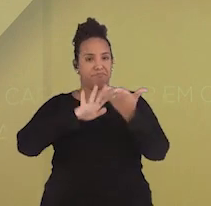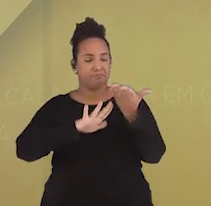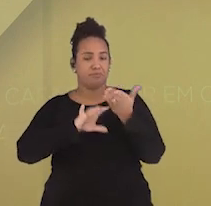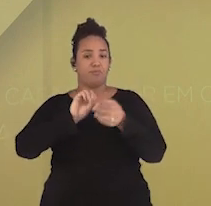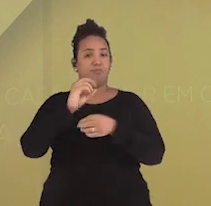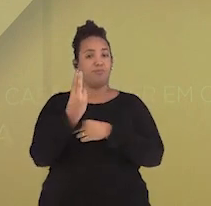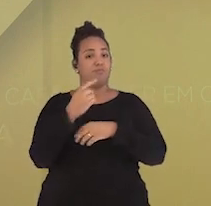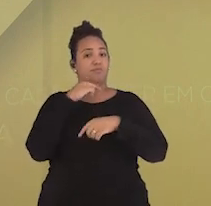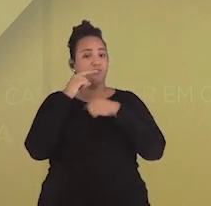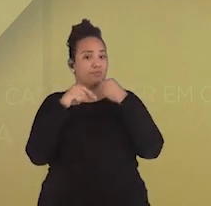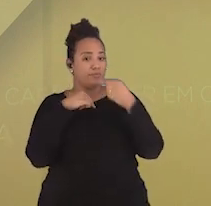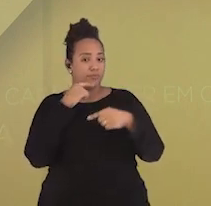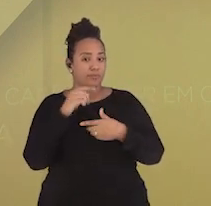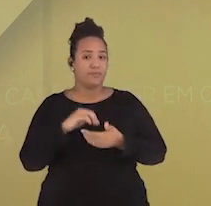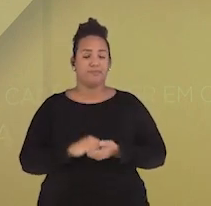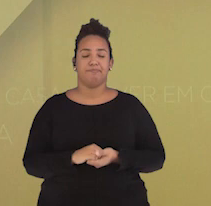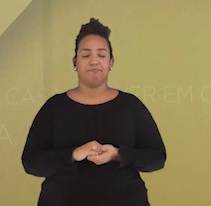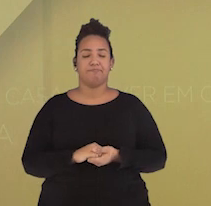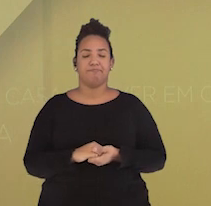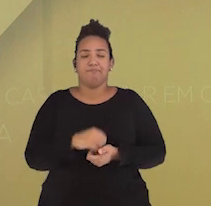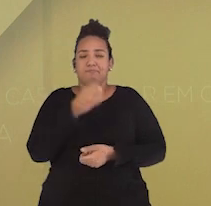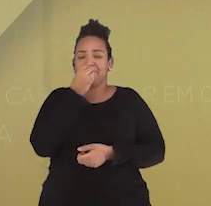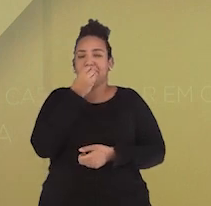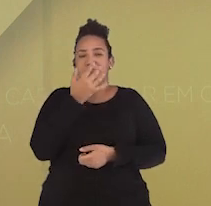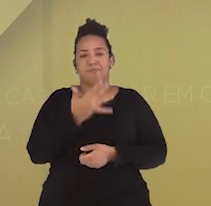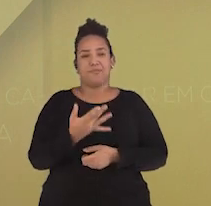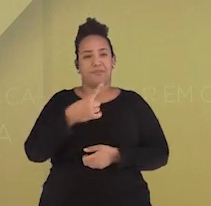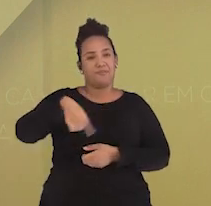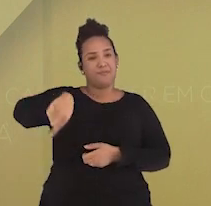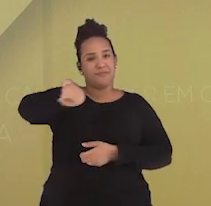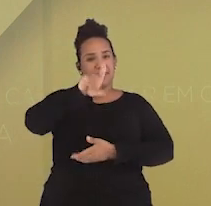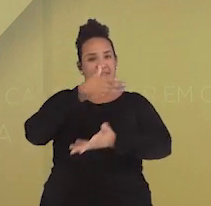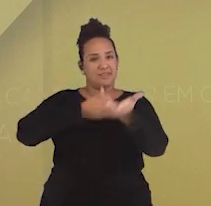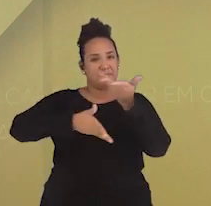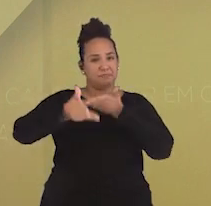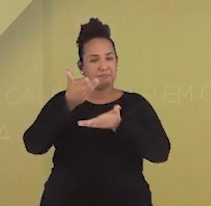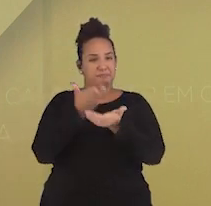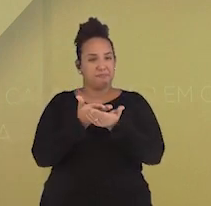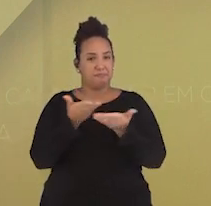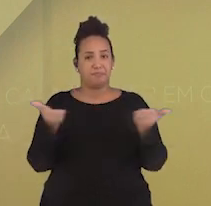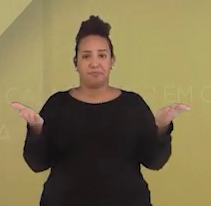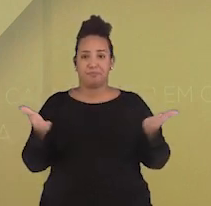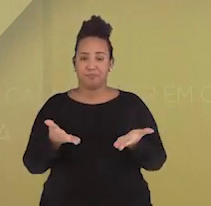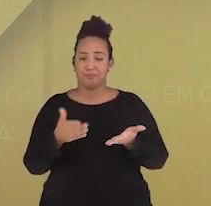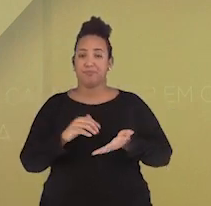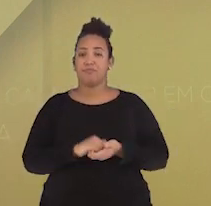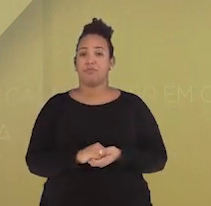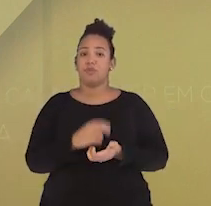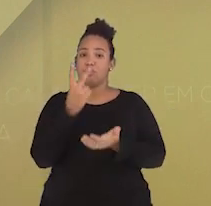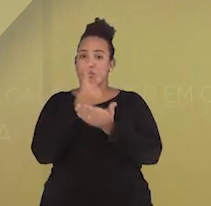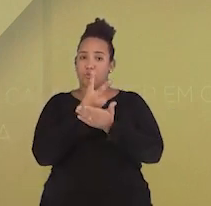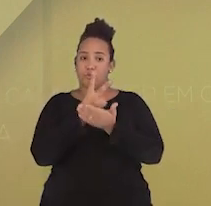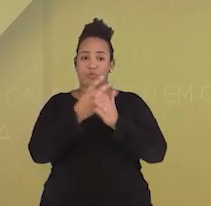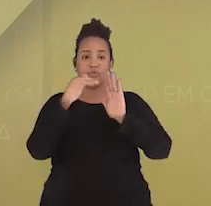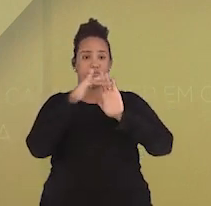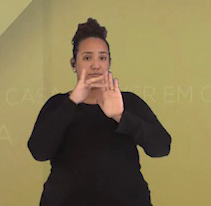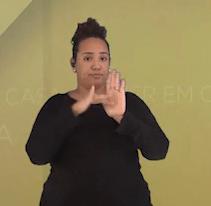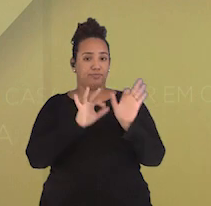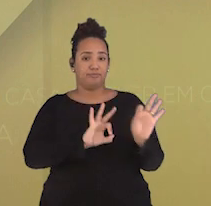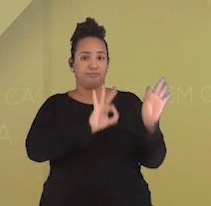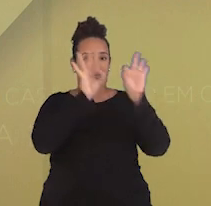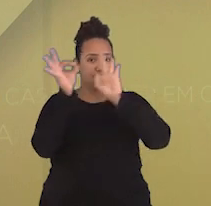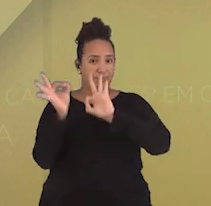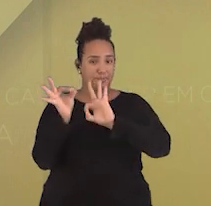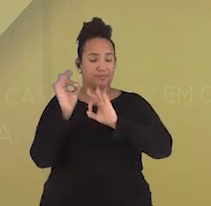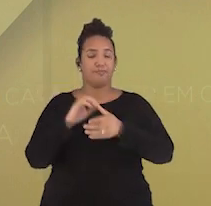dúvida. Foi ótimo ter a sua companhia nesta aula. Continuem acompanhando a programação e